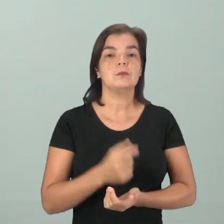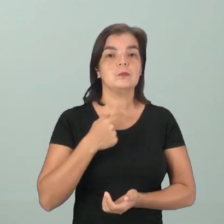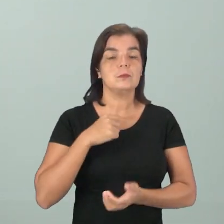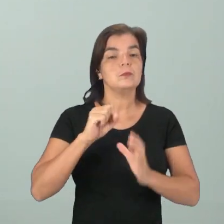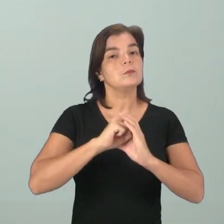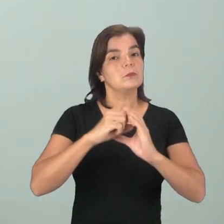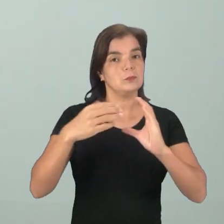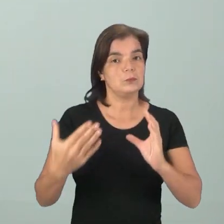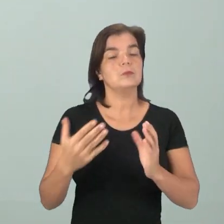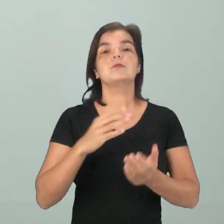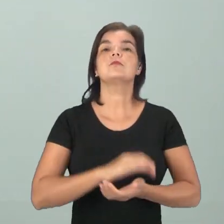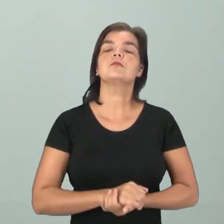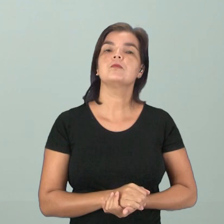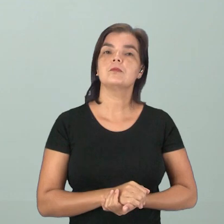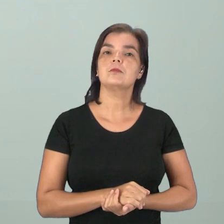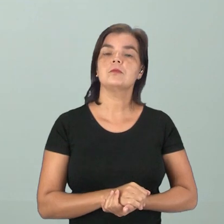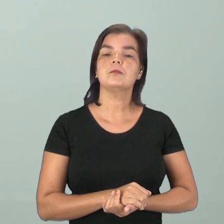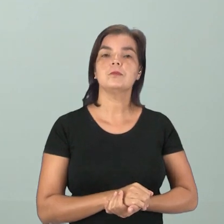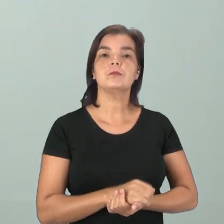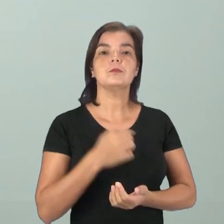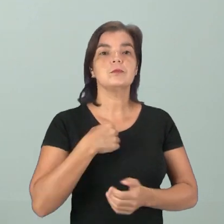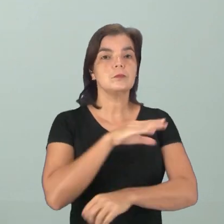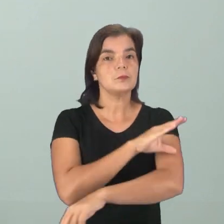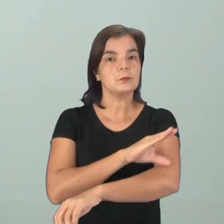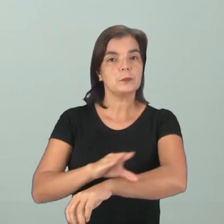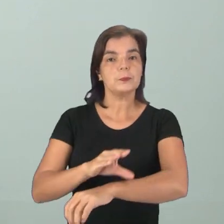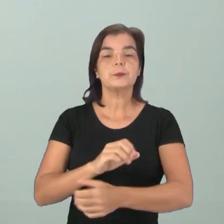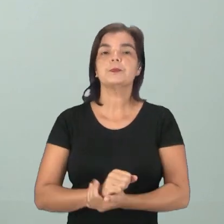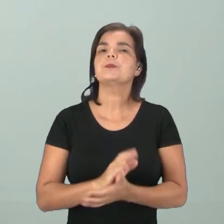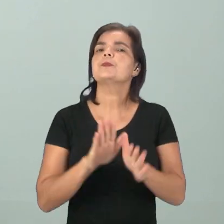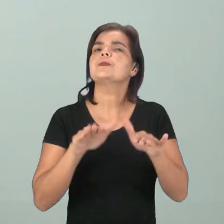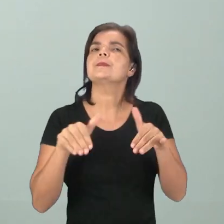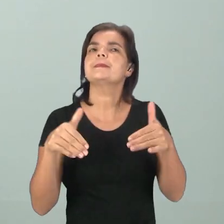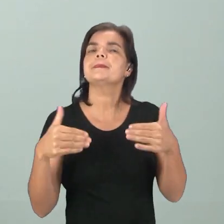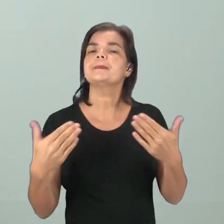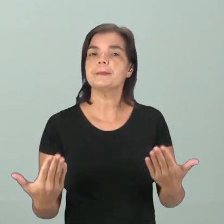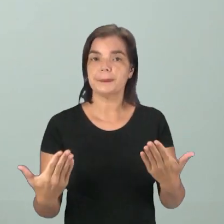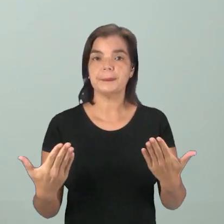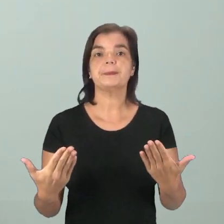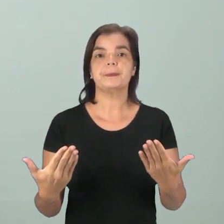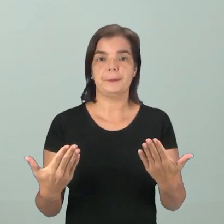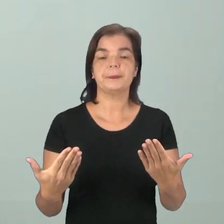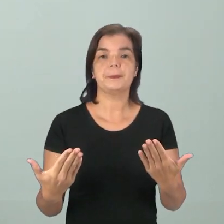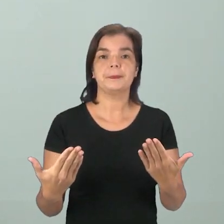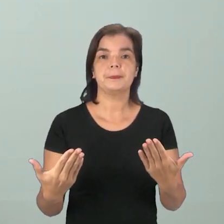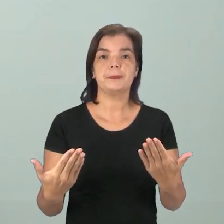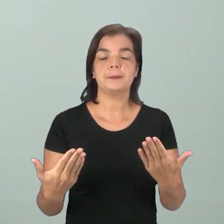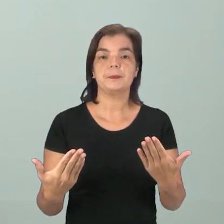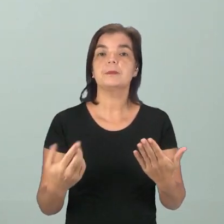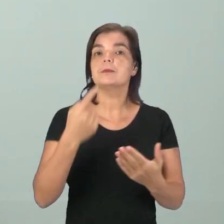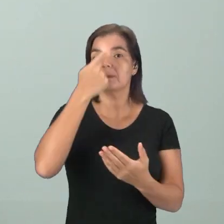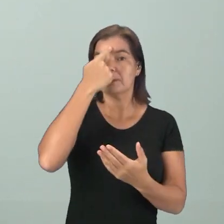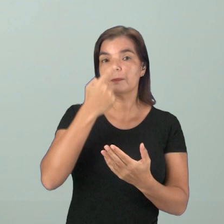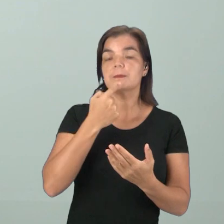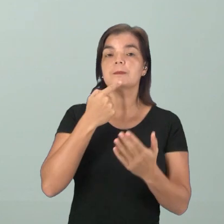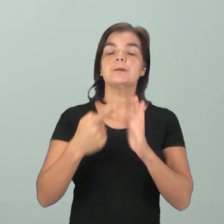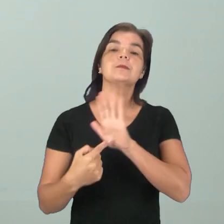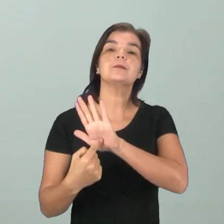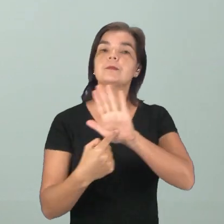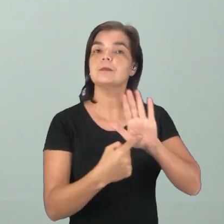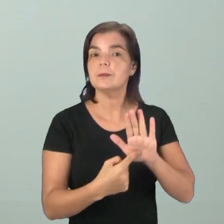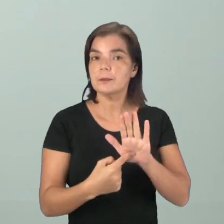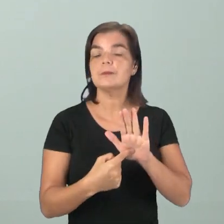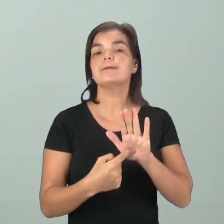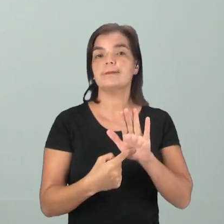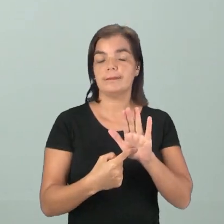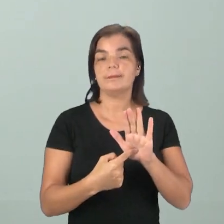mais característica nessa identidade cultural. Quais são esses símbolos que vão trazer